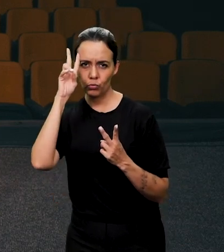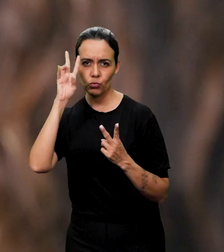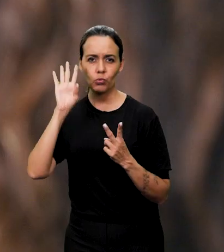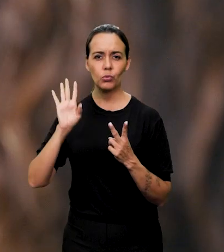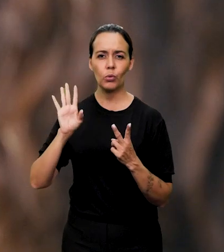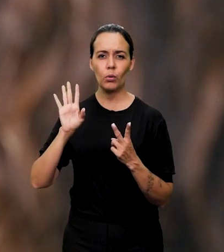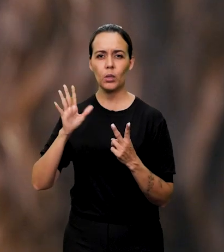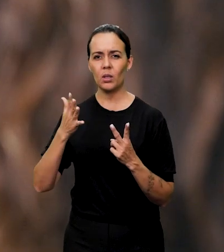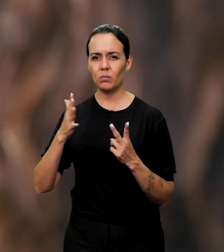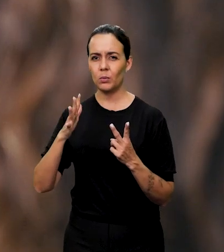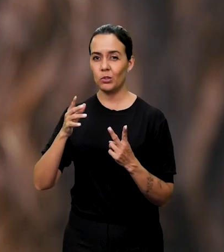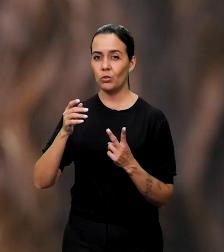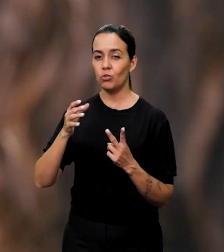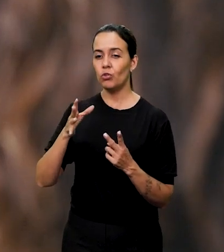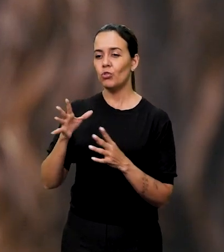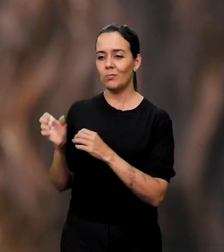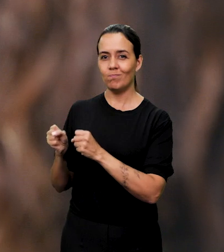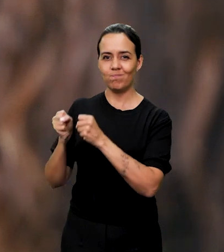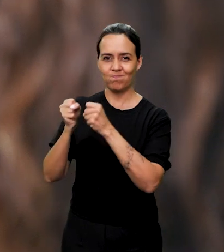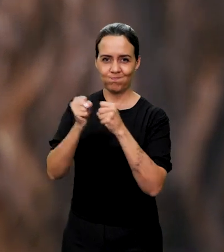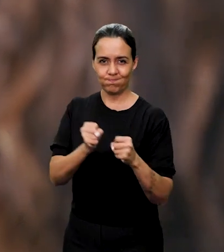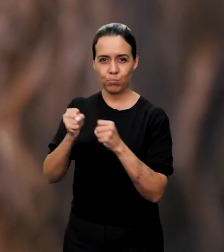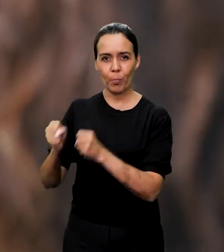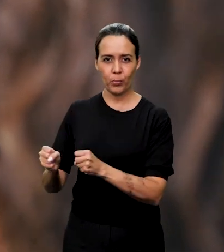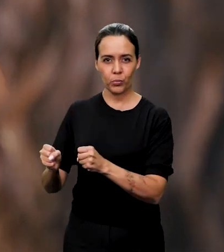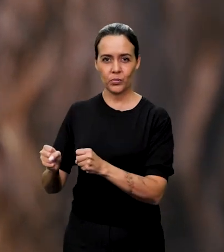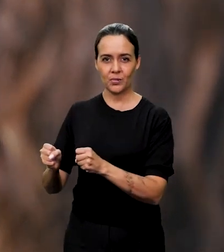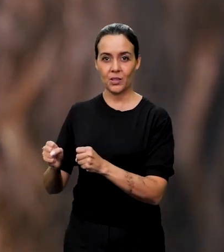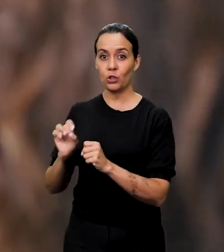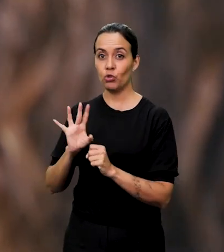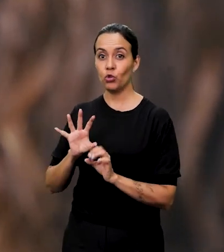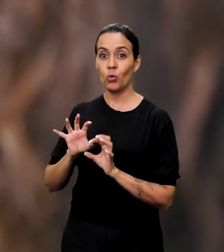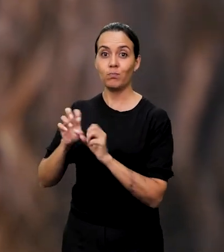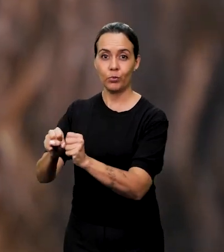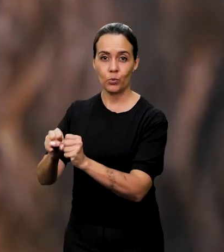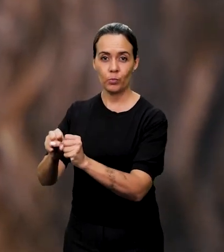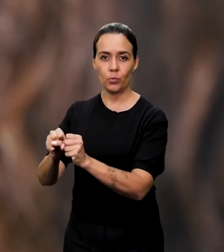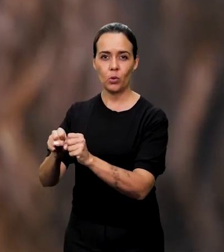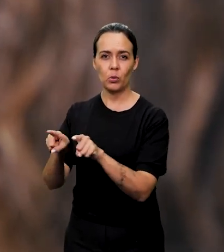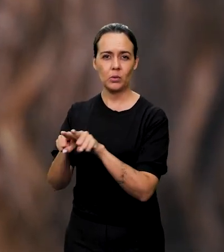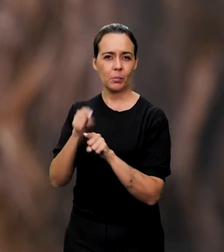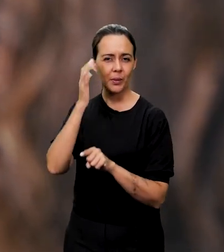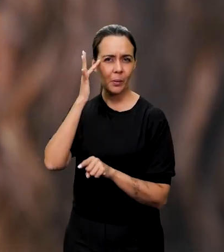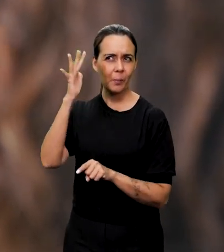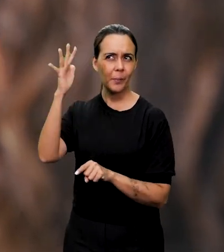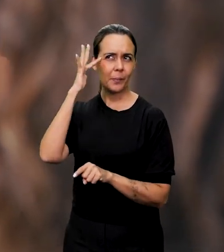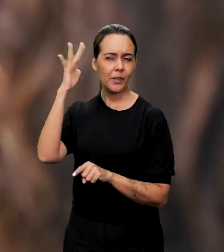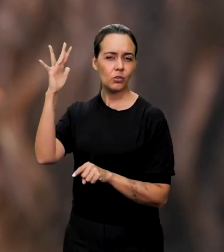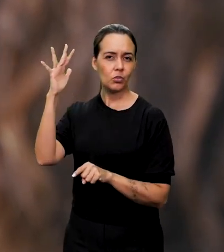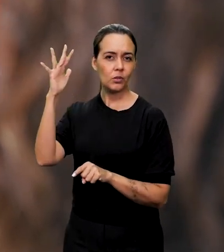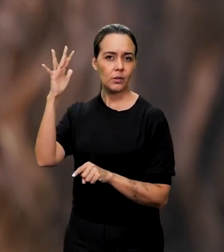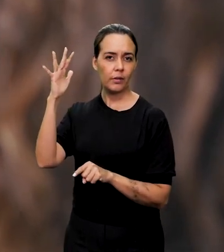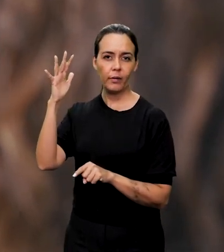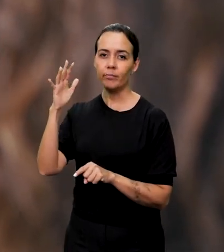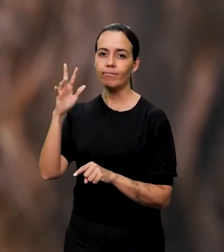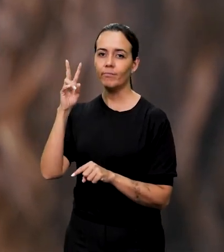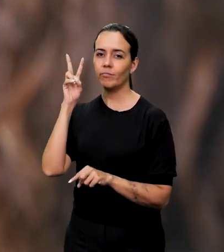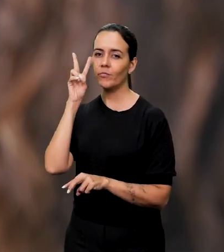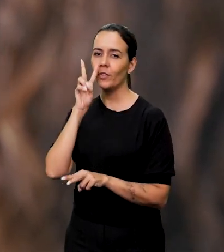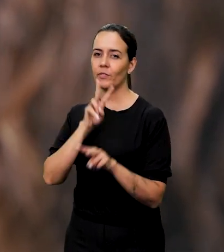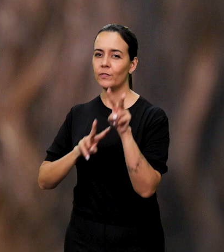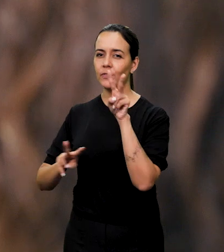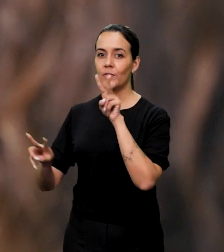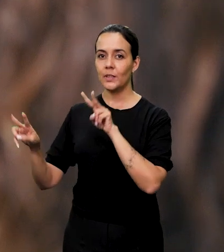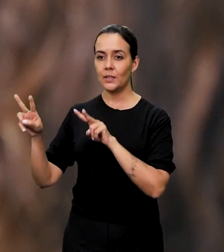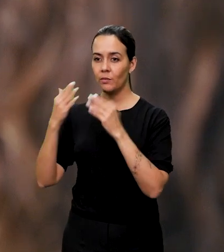história, uma história de dominação e monopólio, né? E também de um certo imaginário. Então, isso ser mais visível para todo